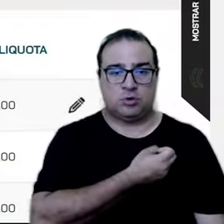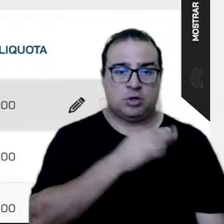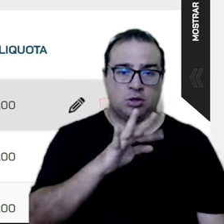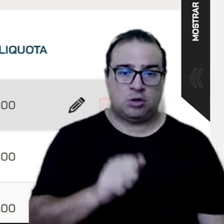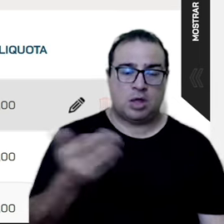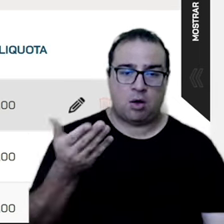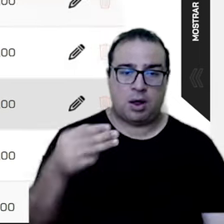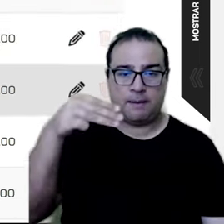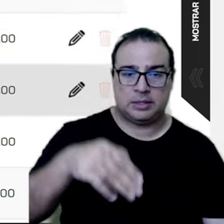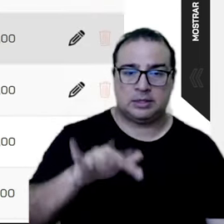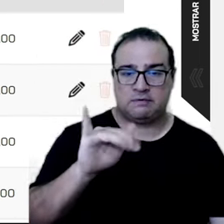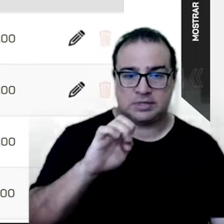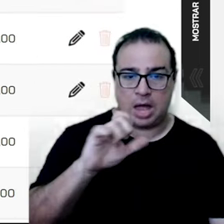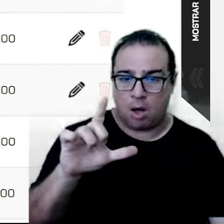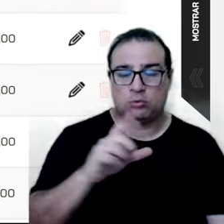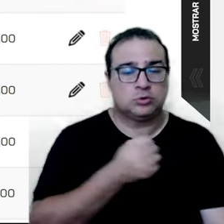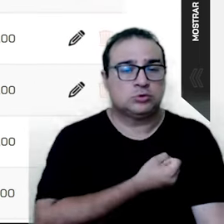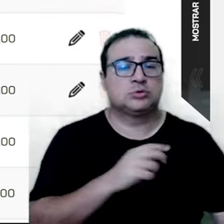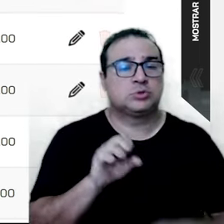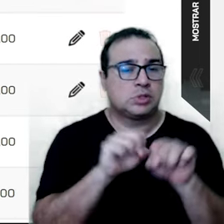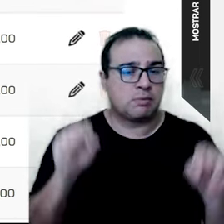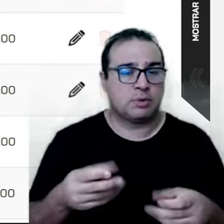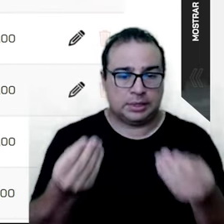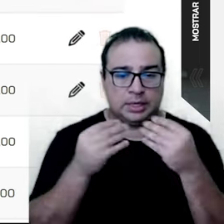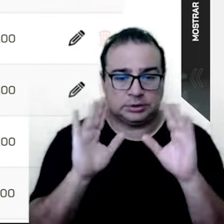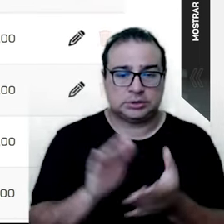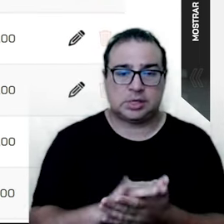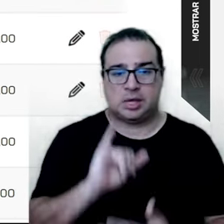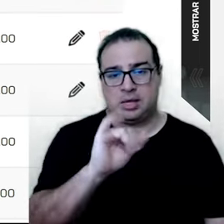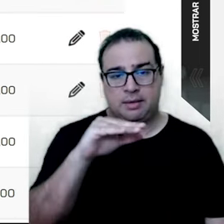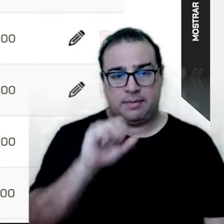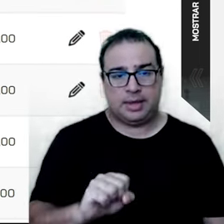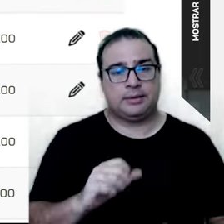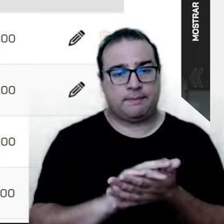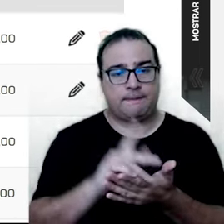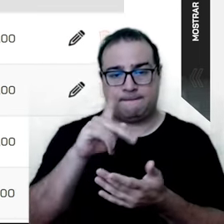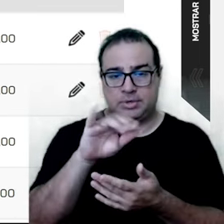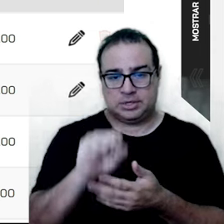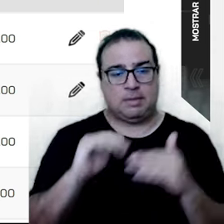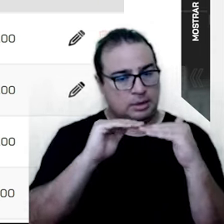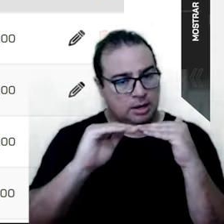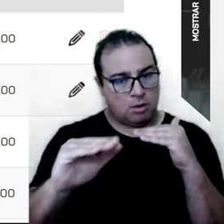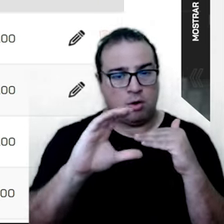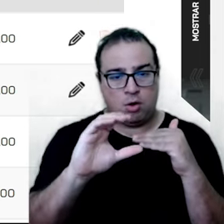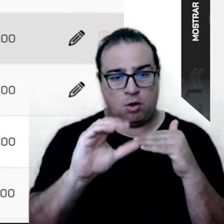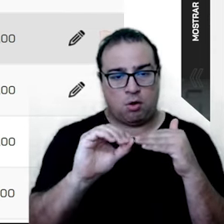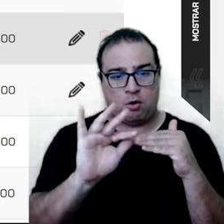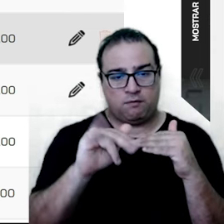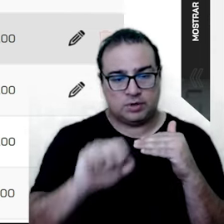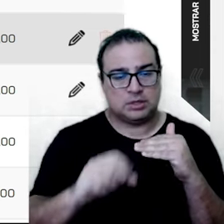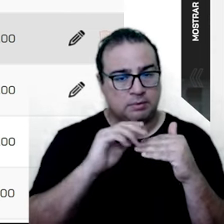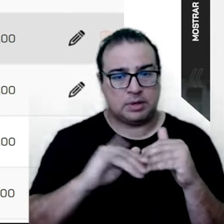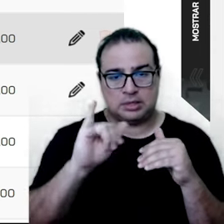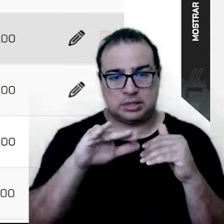agora Matriz fiscal na matriz fiscal o sistema já traz aqui ó ICMS padrão PIS padrão cofins padrão da nfe